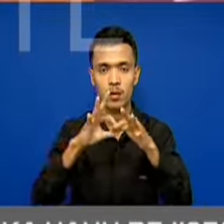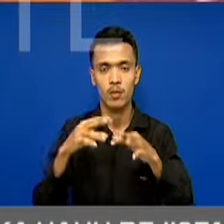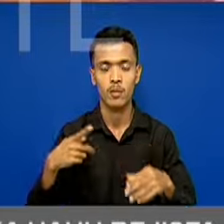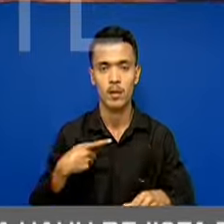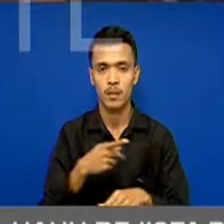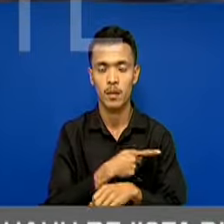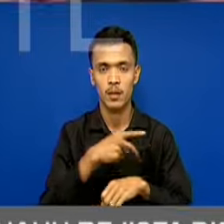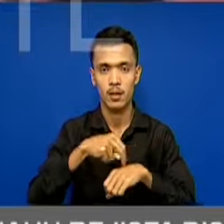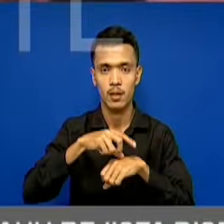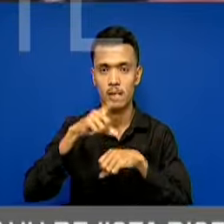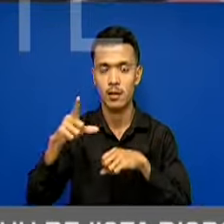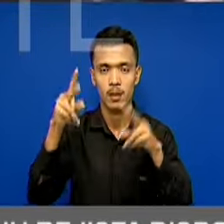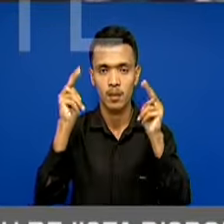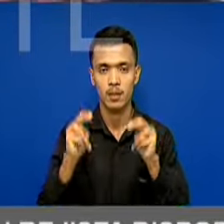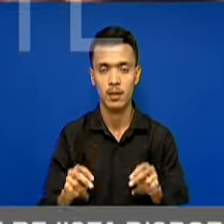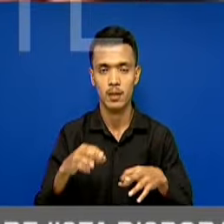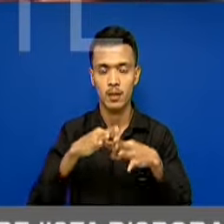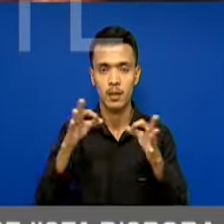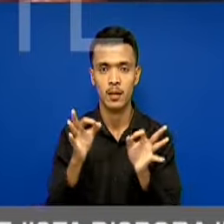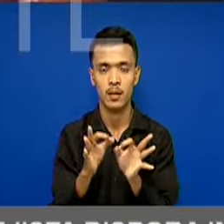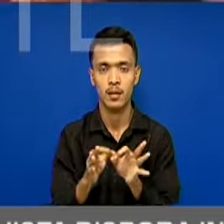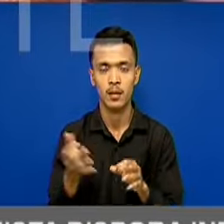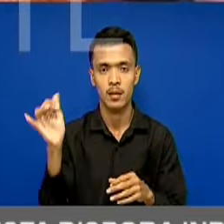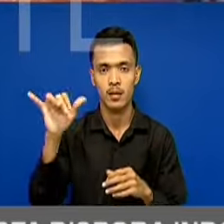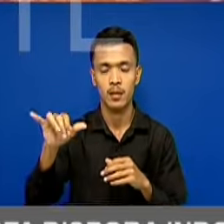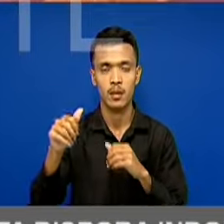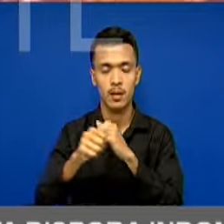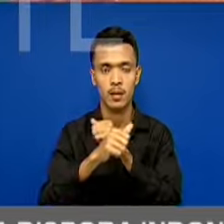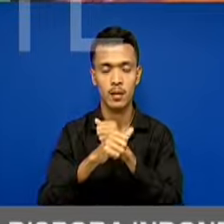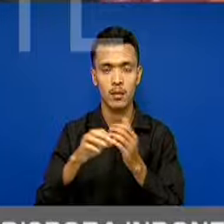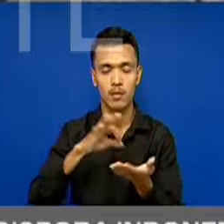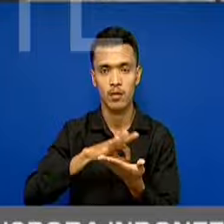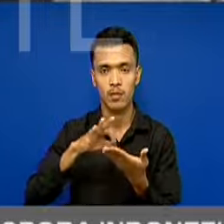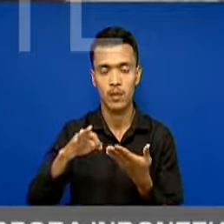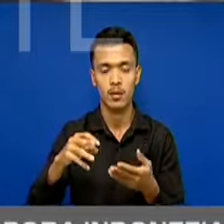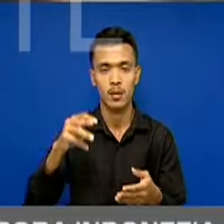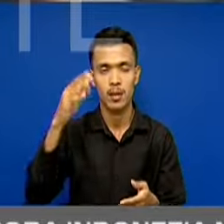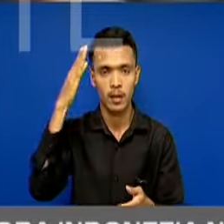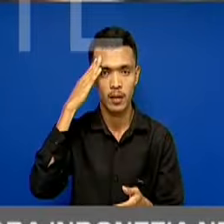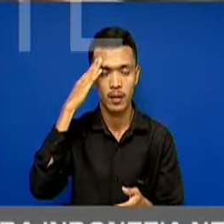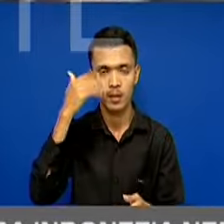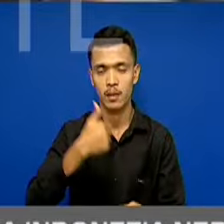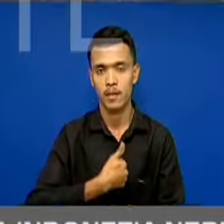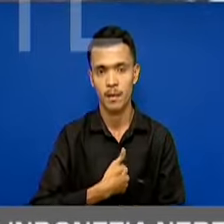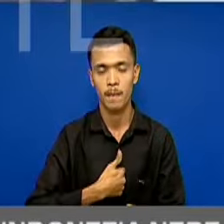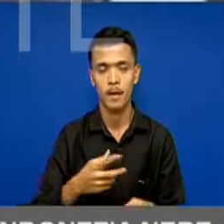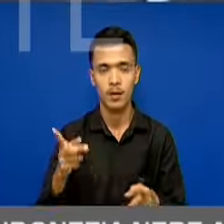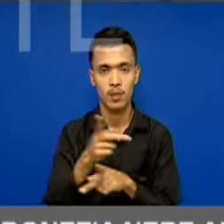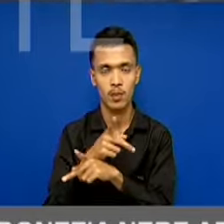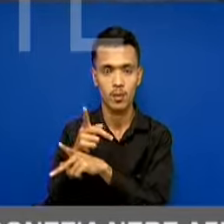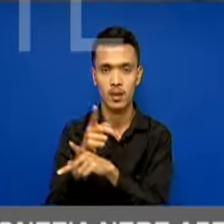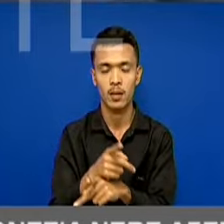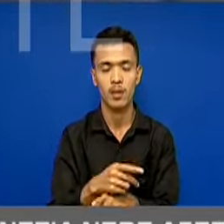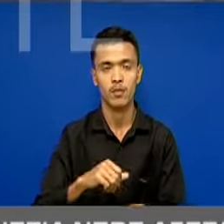Cira, moralmente precisa hadia Cira ne aspeito formação mentalidade. Domina Andrasi, no evita ramoso super